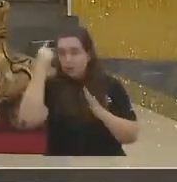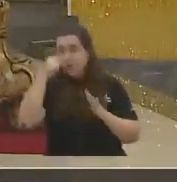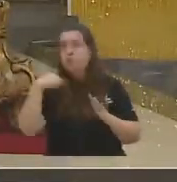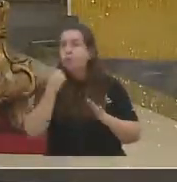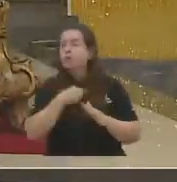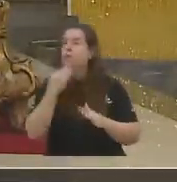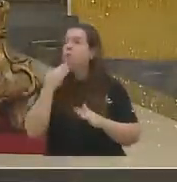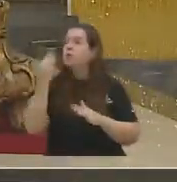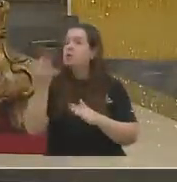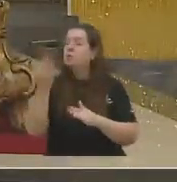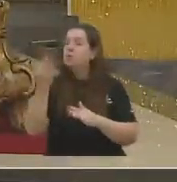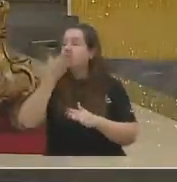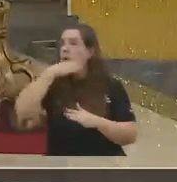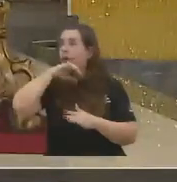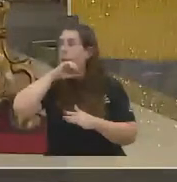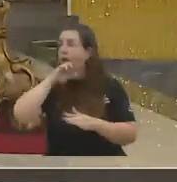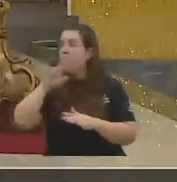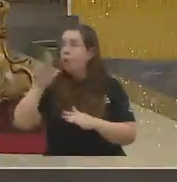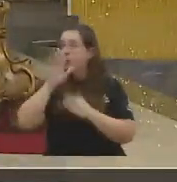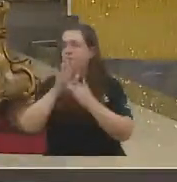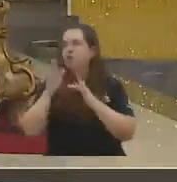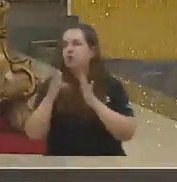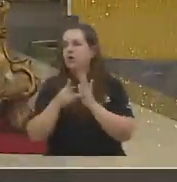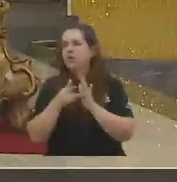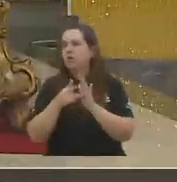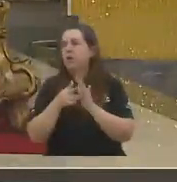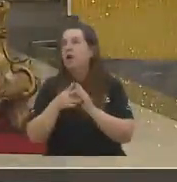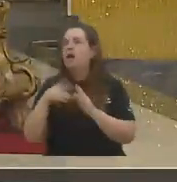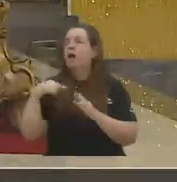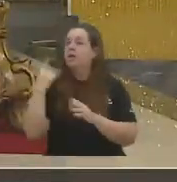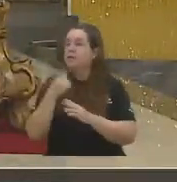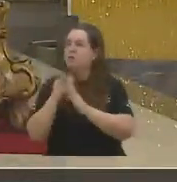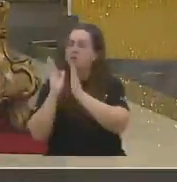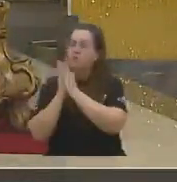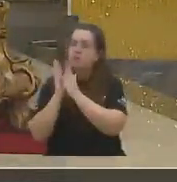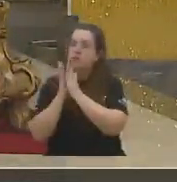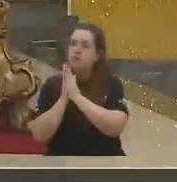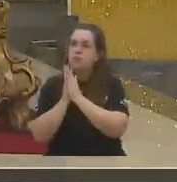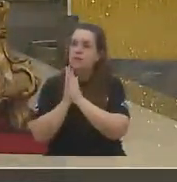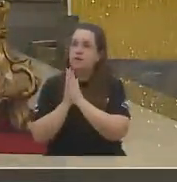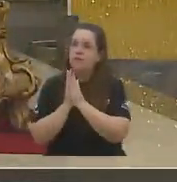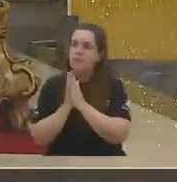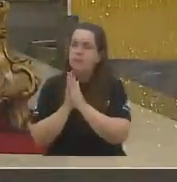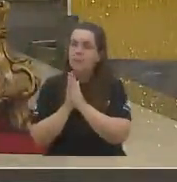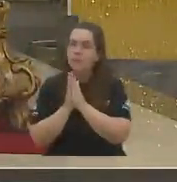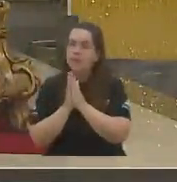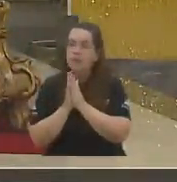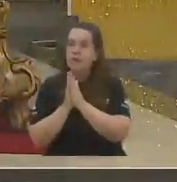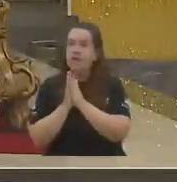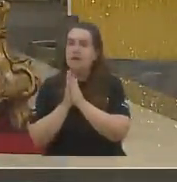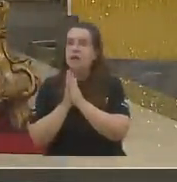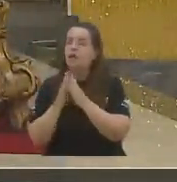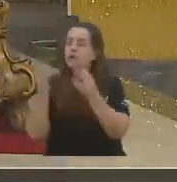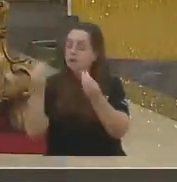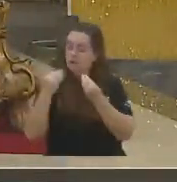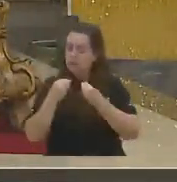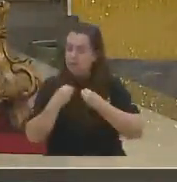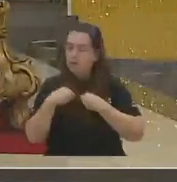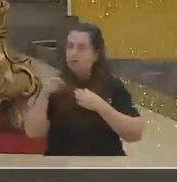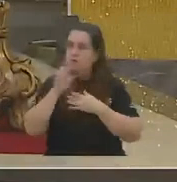a vós, ó Pai, em nome de Jesus, as nossas orações. Impregnai-nos,